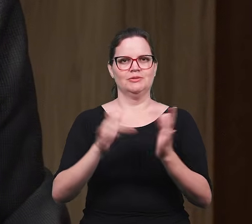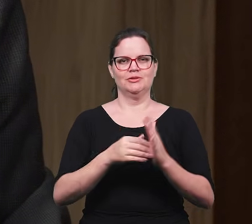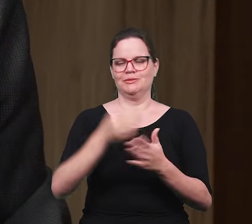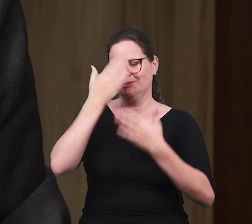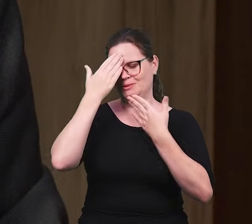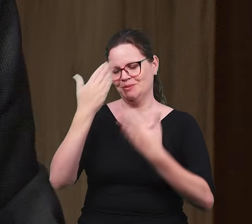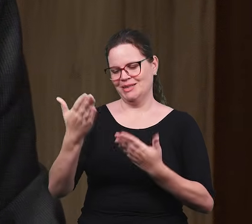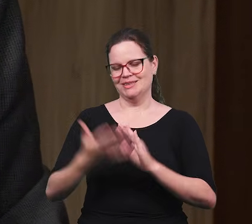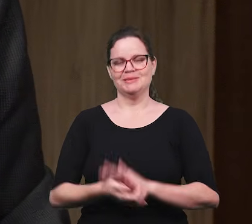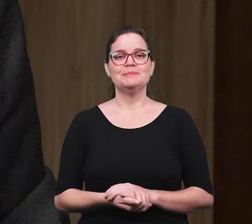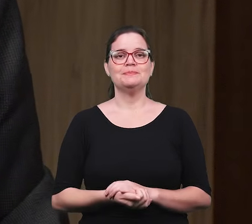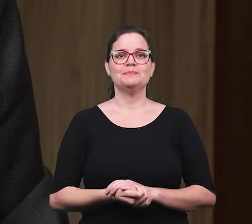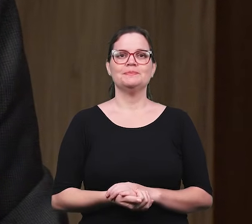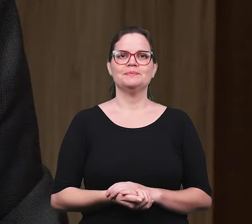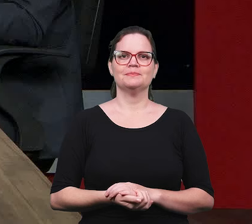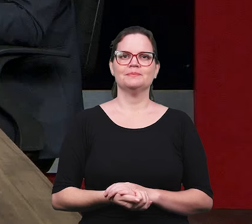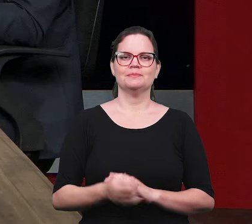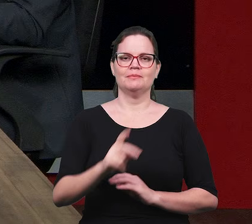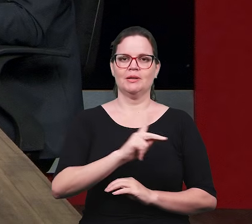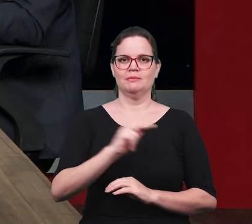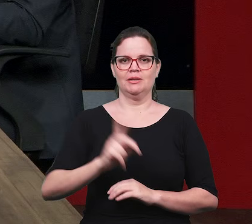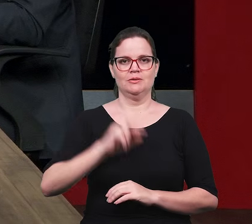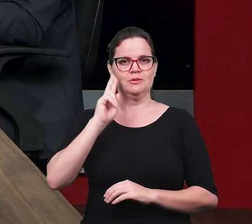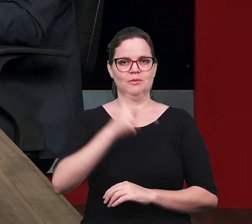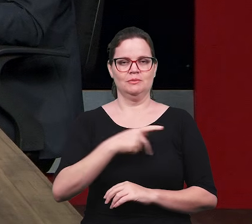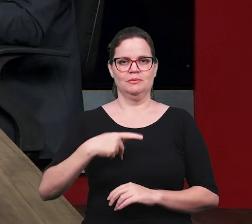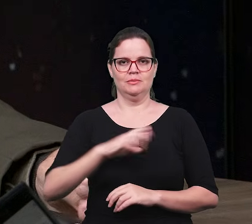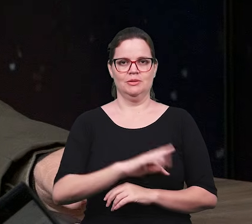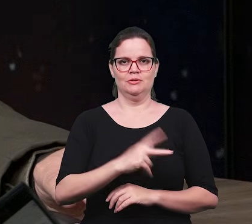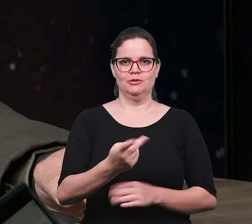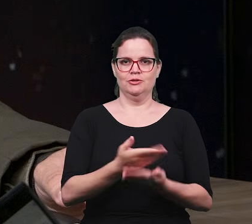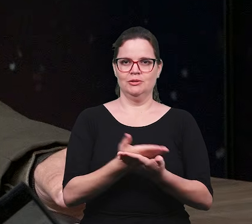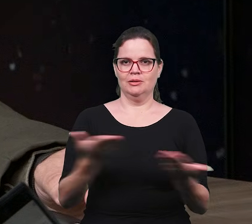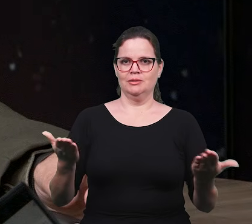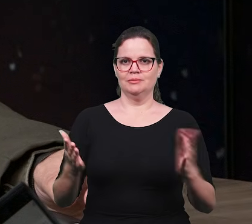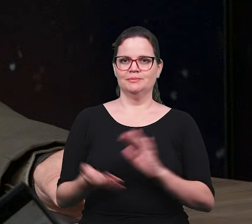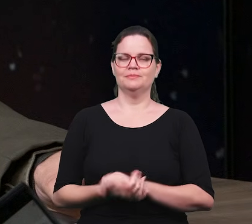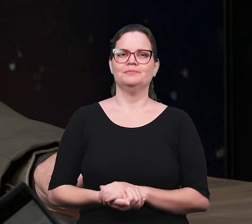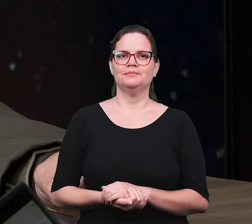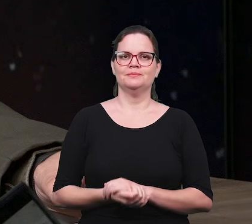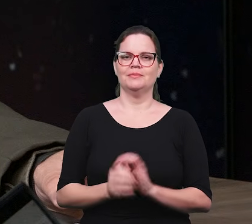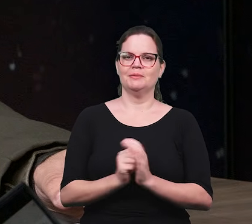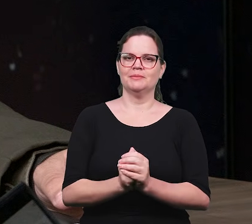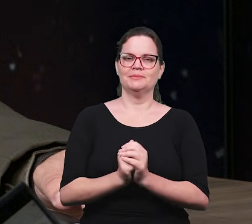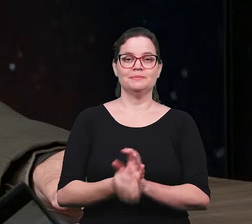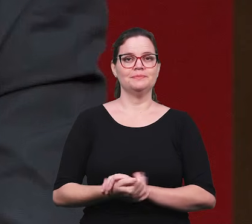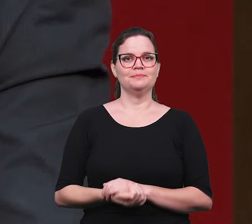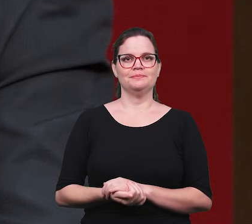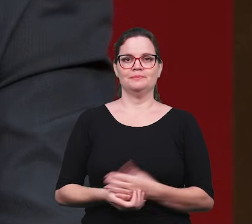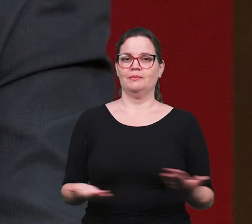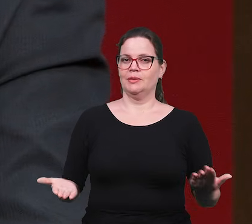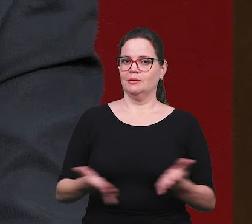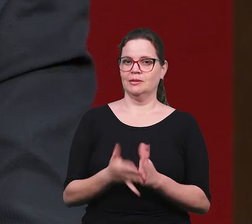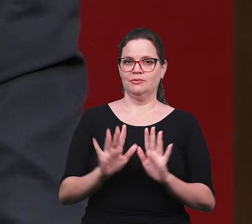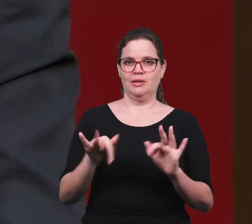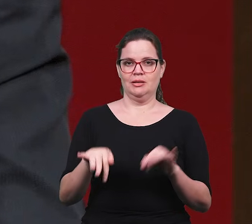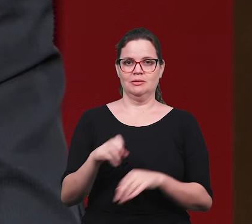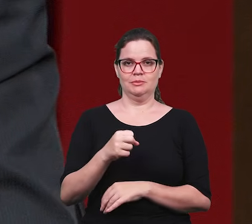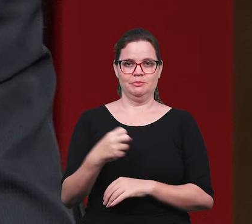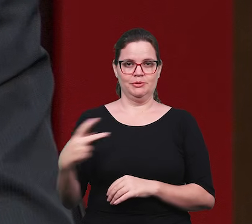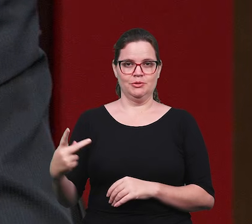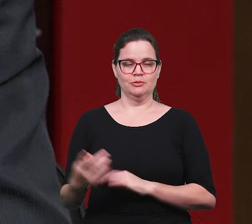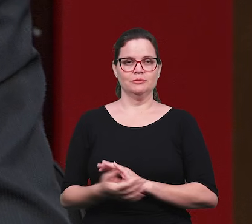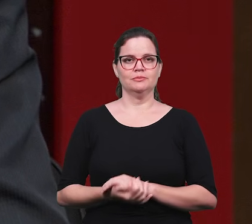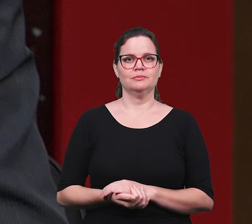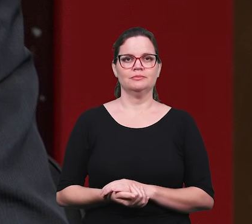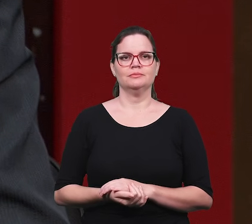estar aqui novamente. Maravilha. Pode ser o pastor Tiago. Pai do Senhor a todos os irmãos. Amém. Nós chegamos ao fim